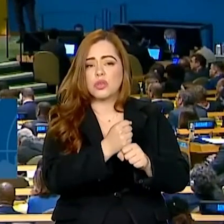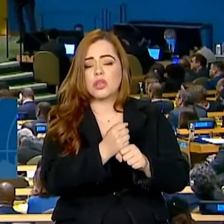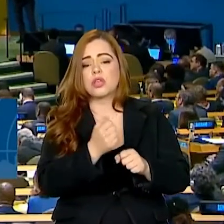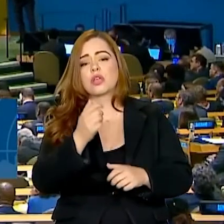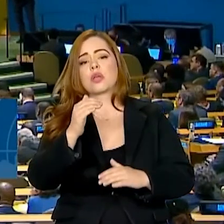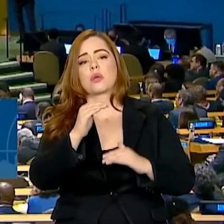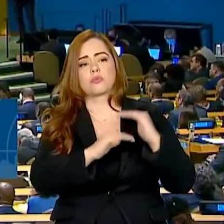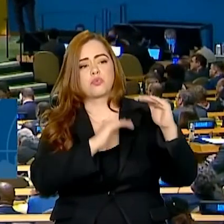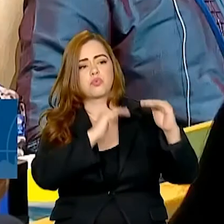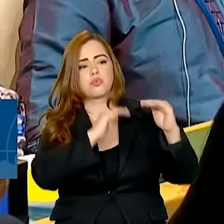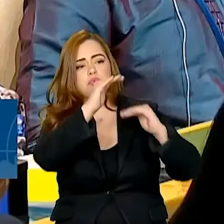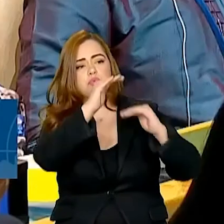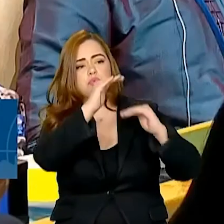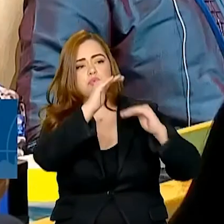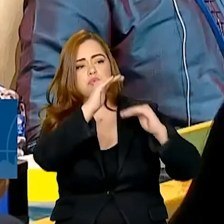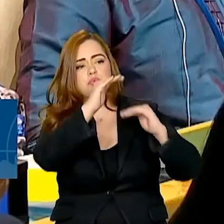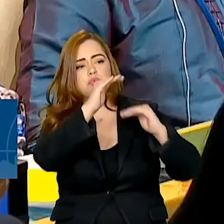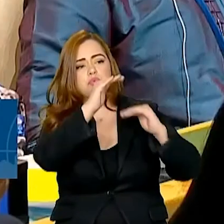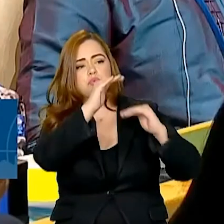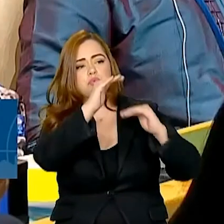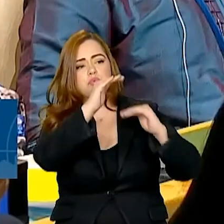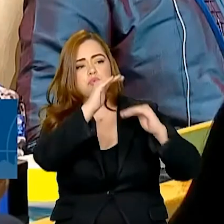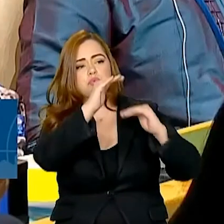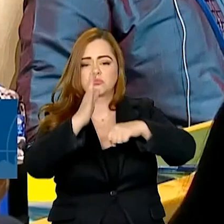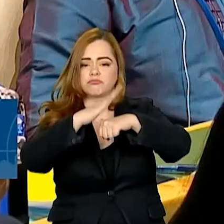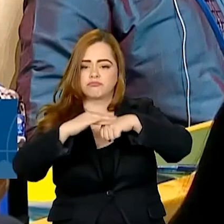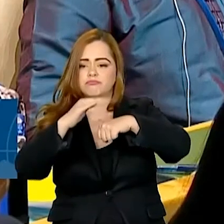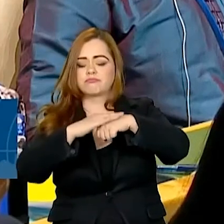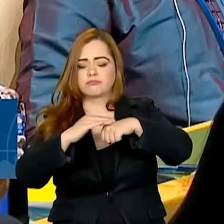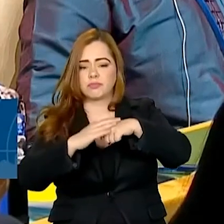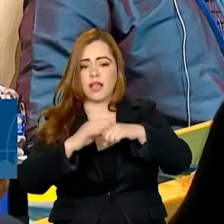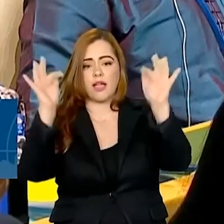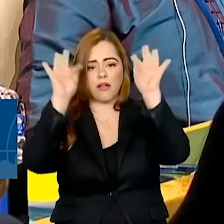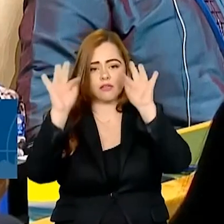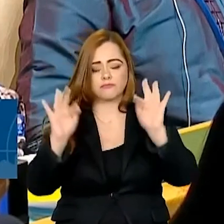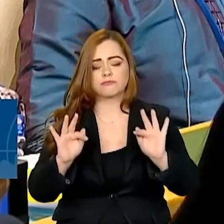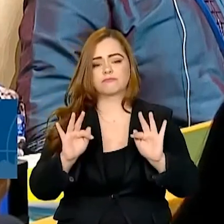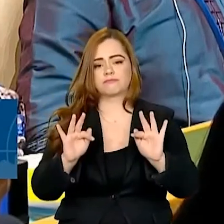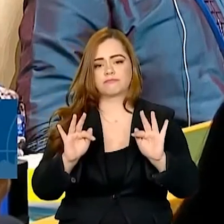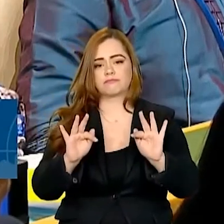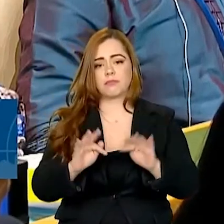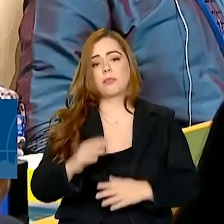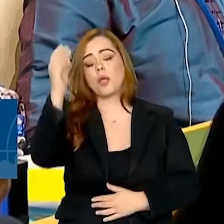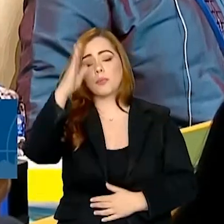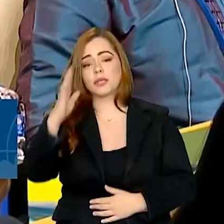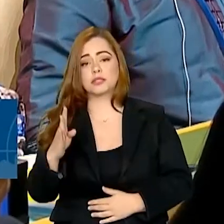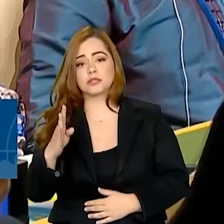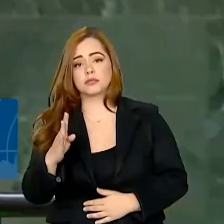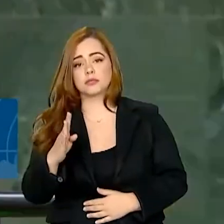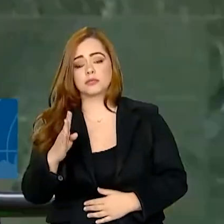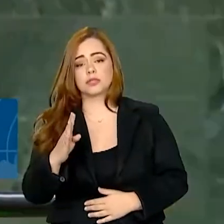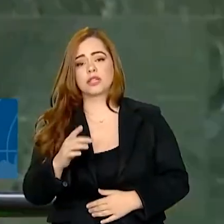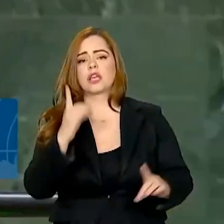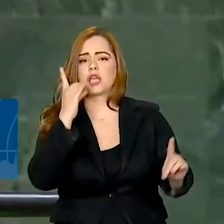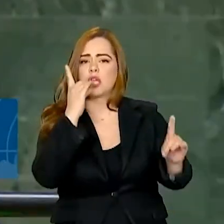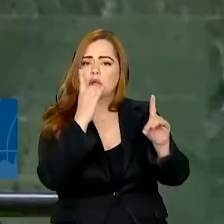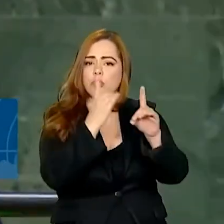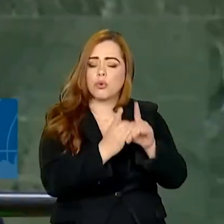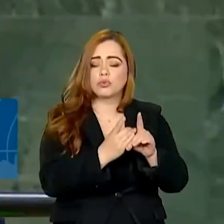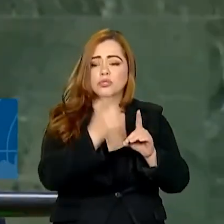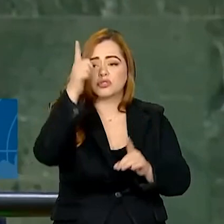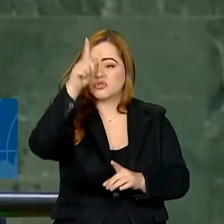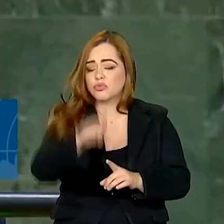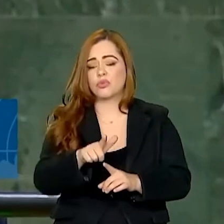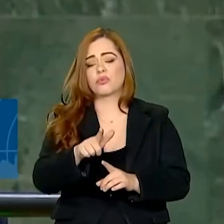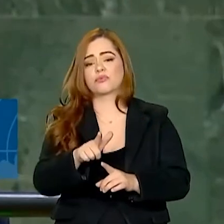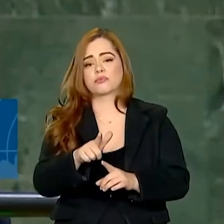justo, sustentável, solidário, generoso e alegre. O Brasil está se reencontrando consigo